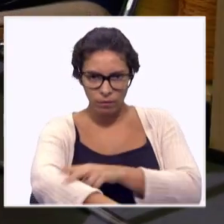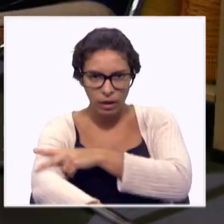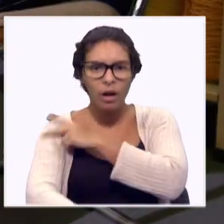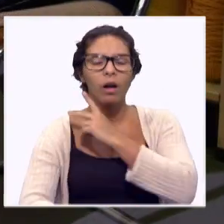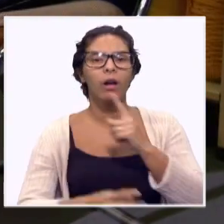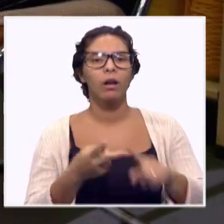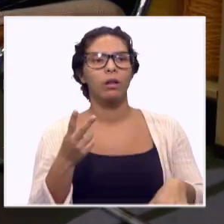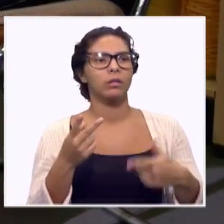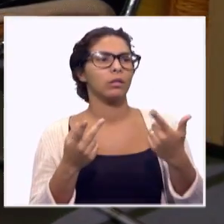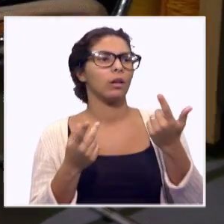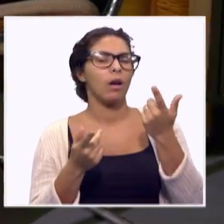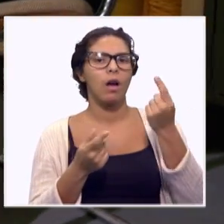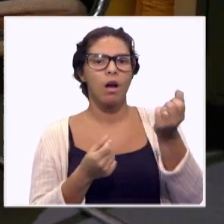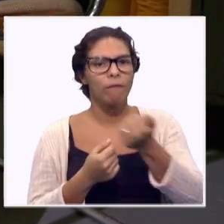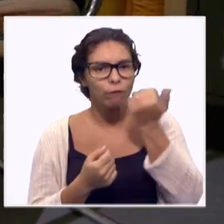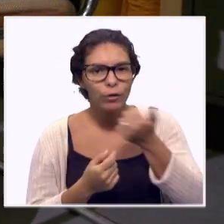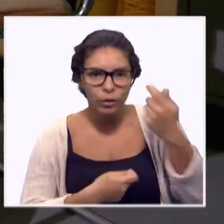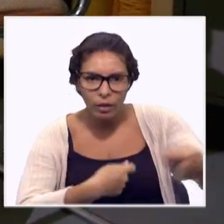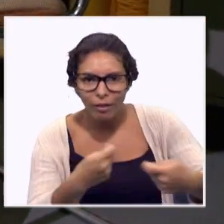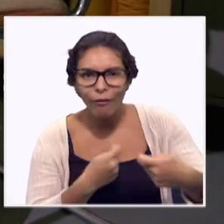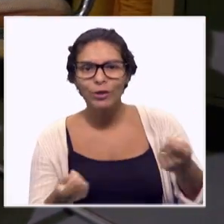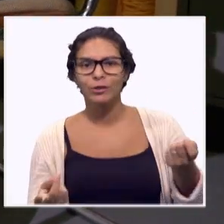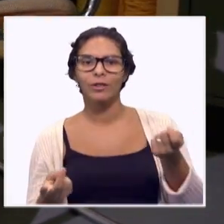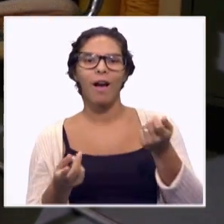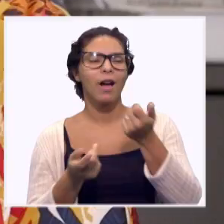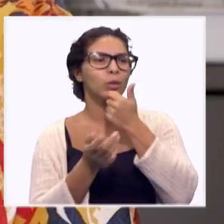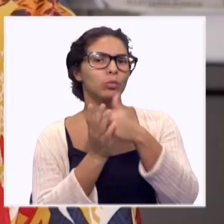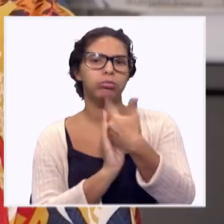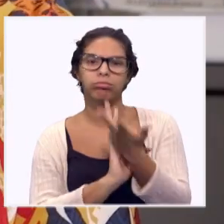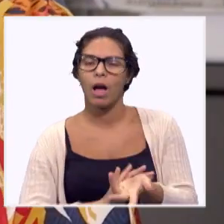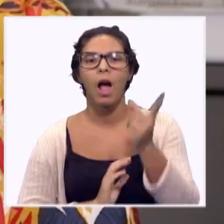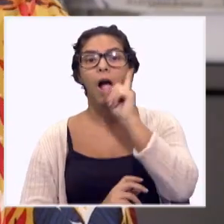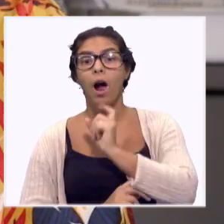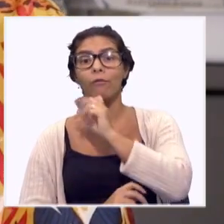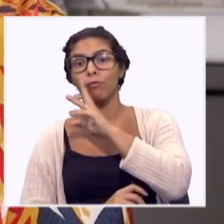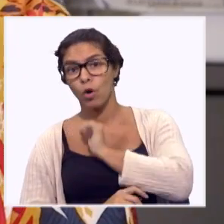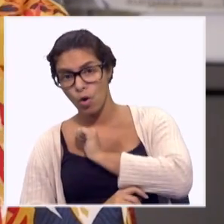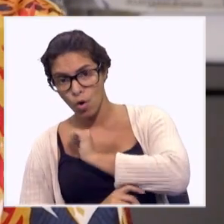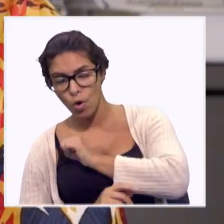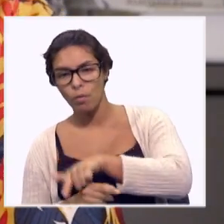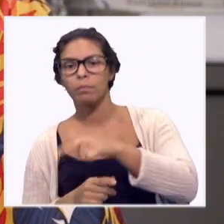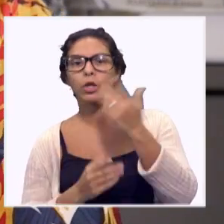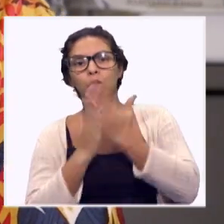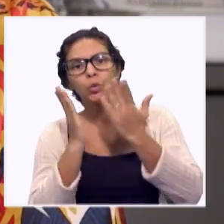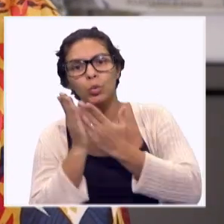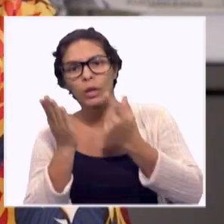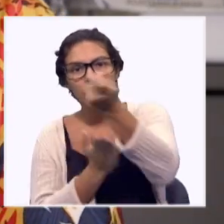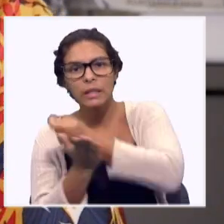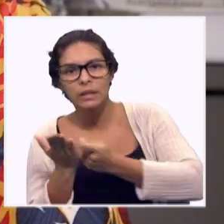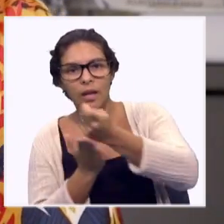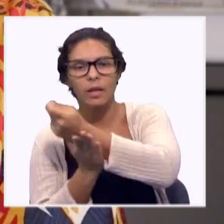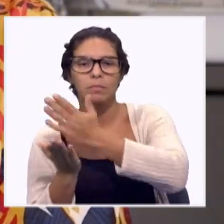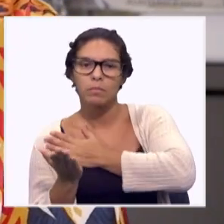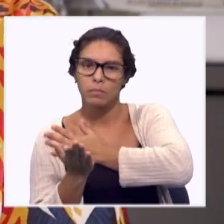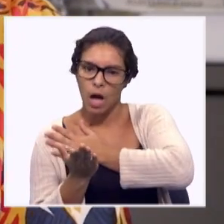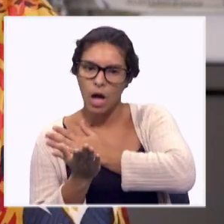mercearia, fazia imensas coisas. E a minha avó estudou desenho, tinha imenso